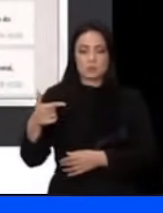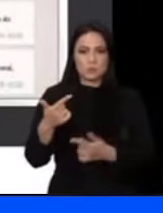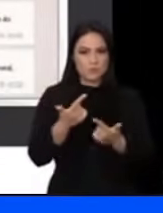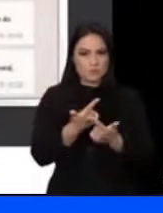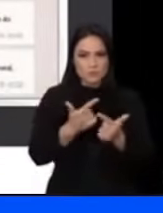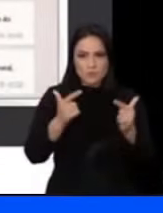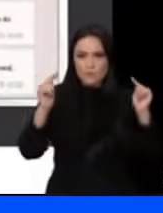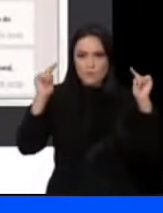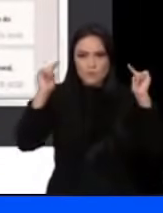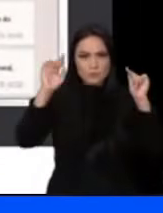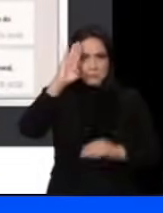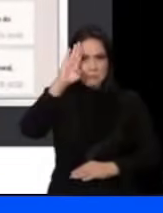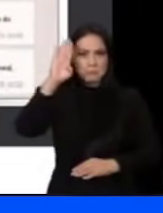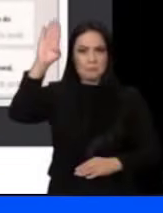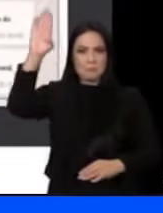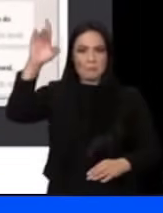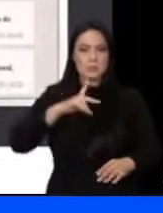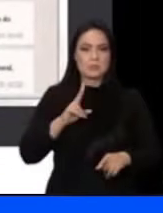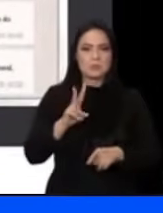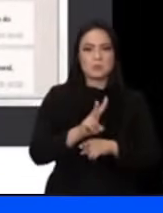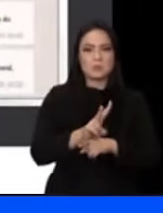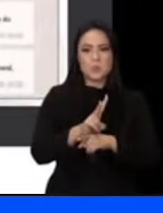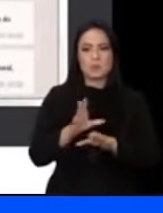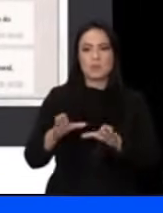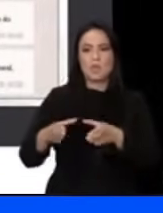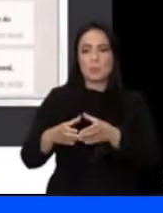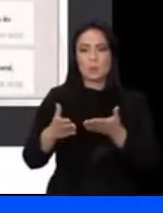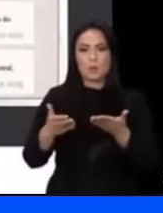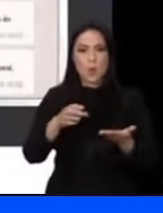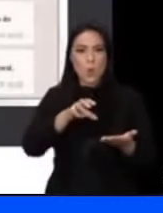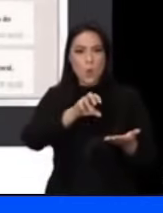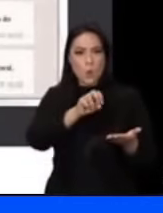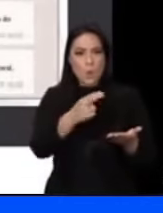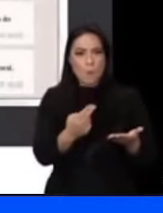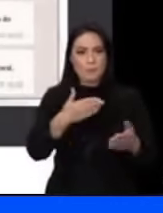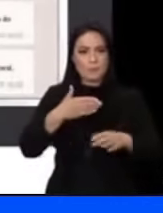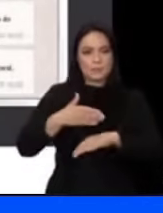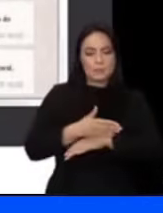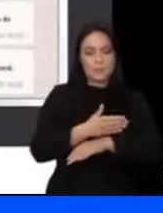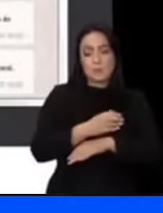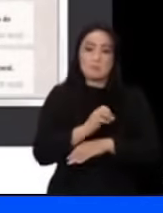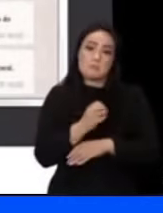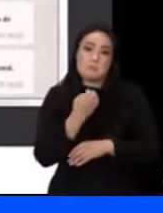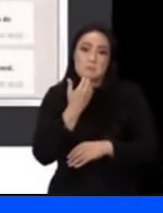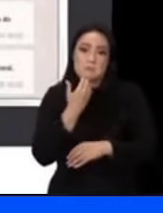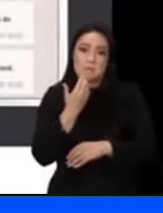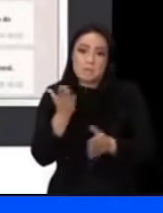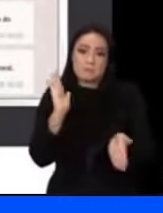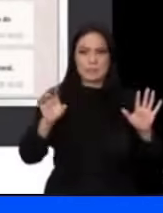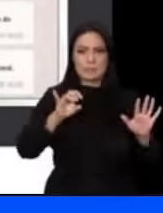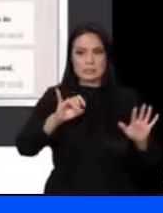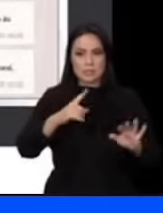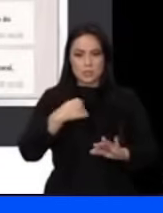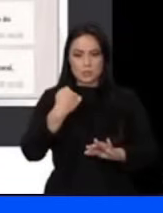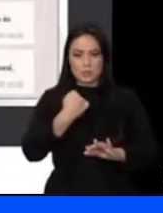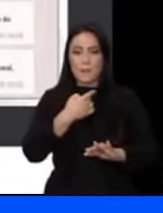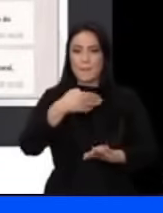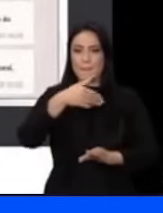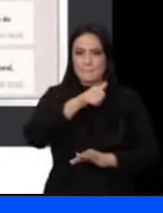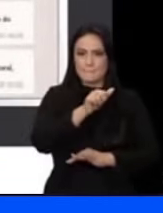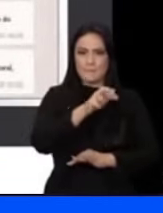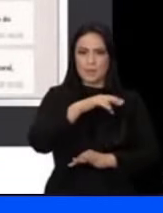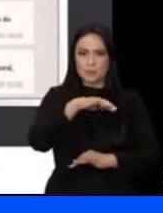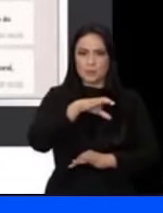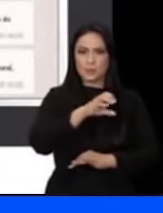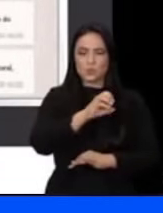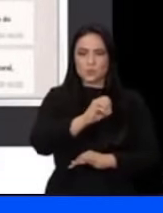haverá general que segure as tropas, ou participa ou pede para sair. Márcio